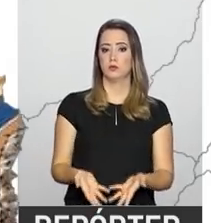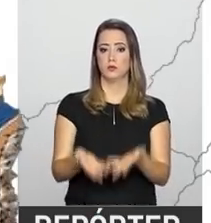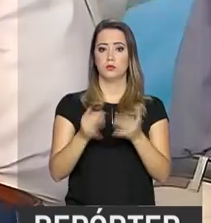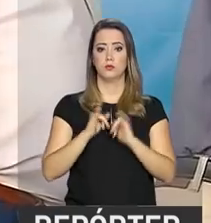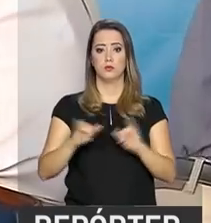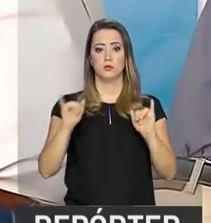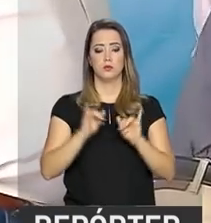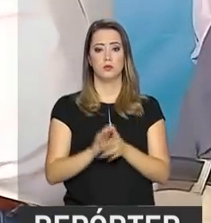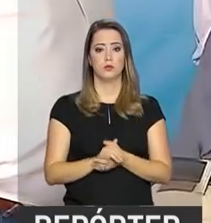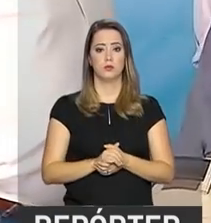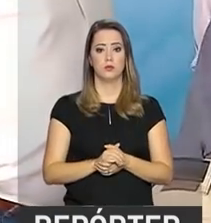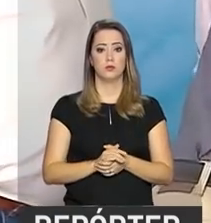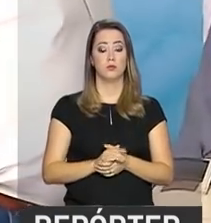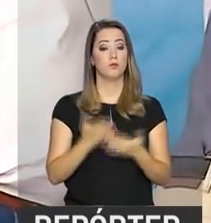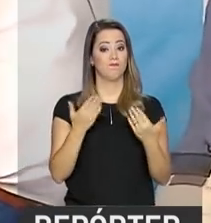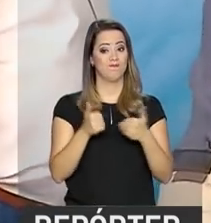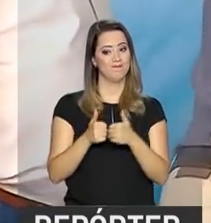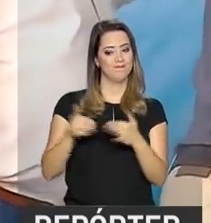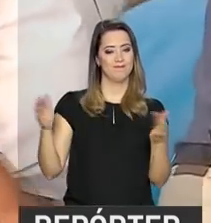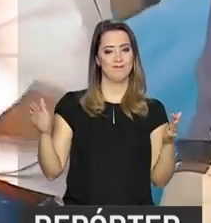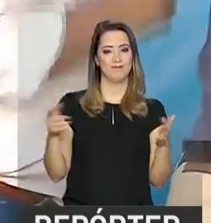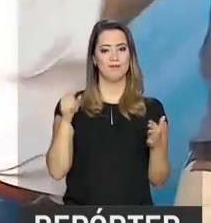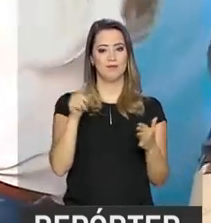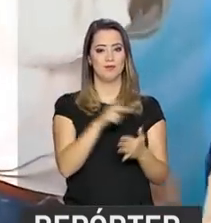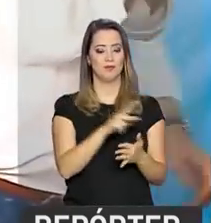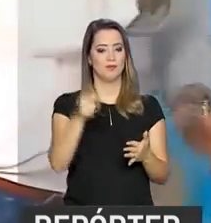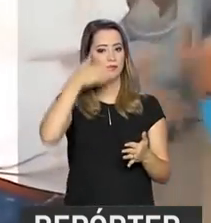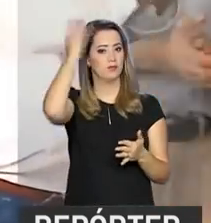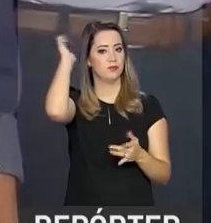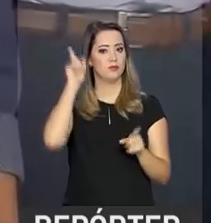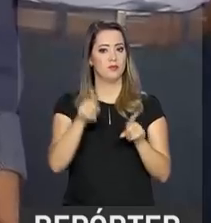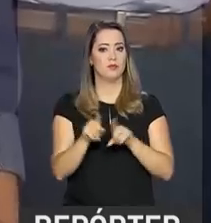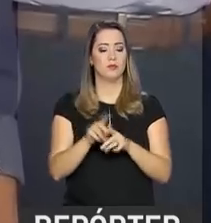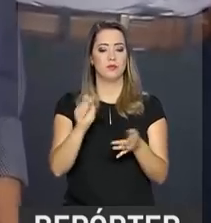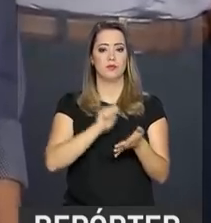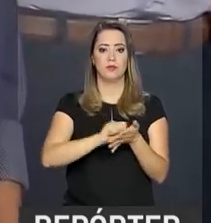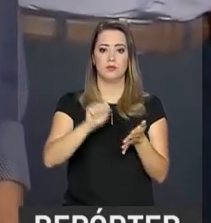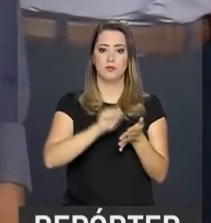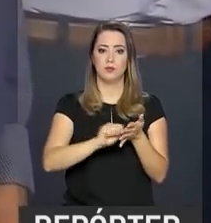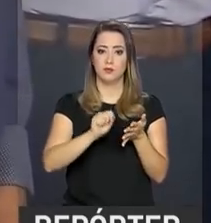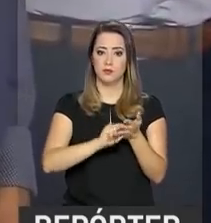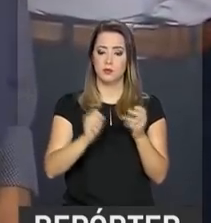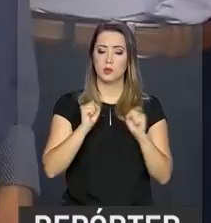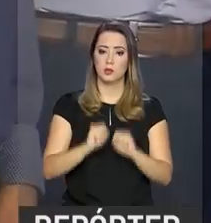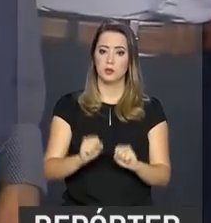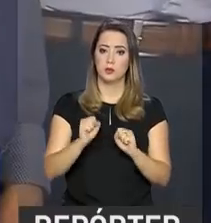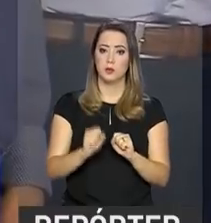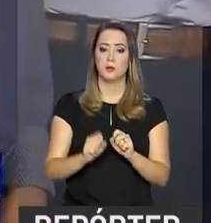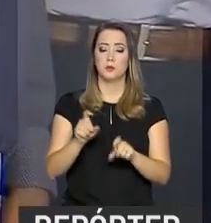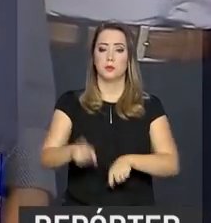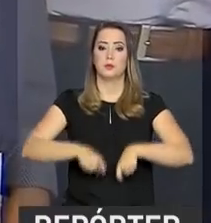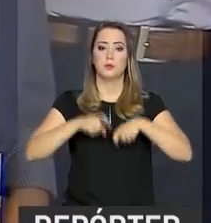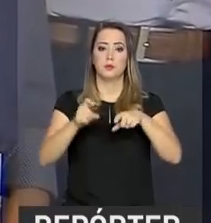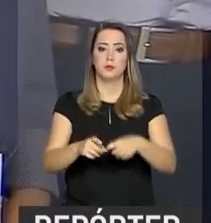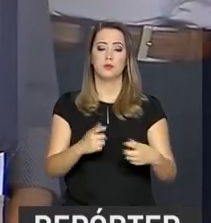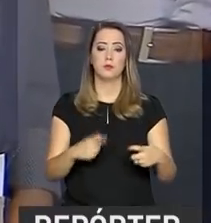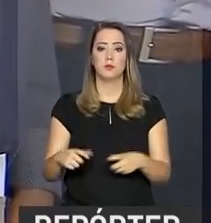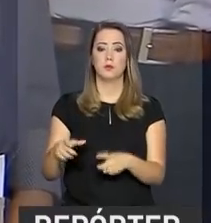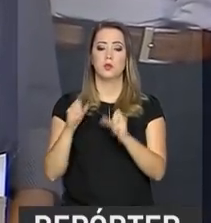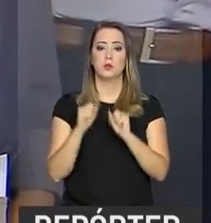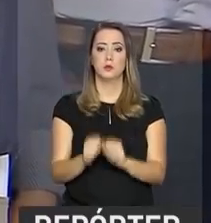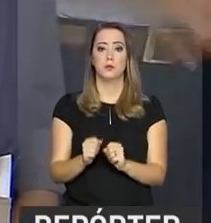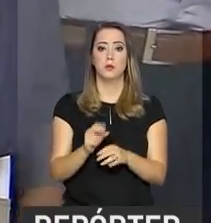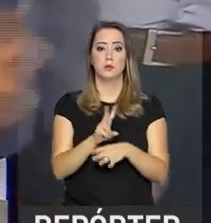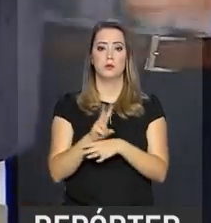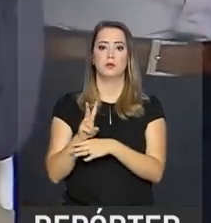lançamento durante a cerimônia de inauguração o presidente michel temer assinou medida que permite que os agricultores locais possam pegar